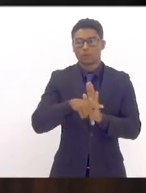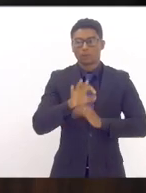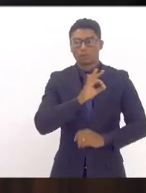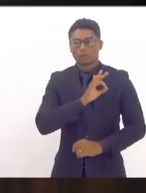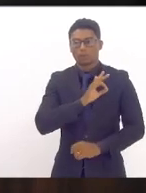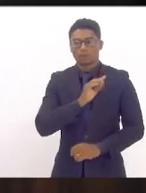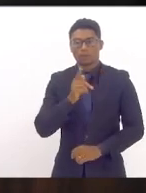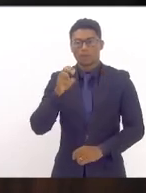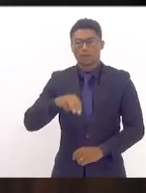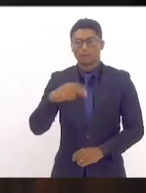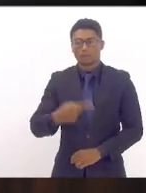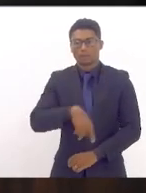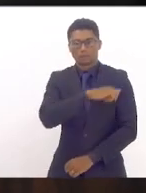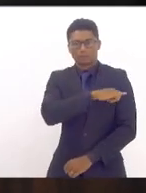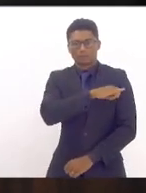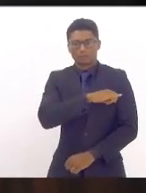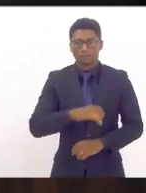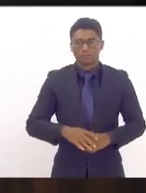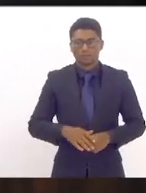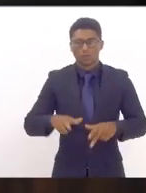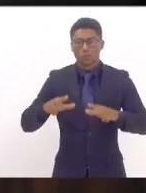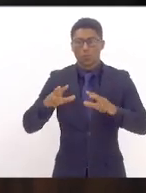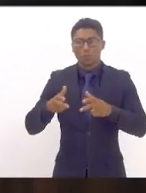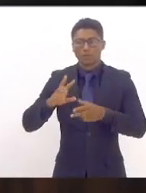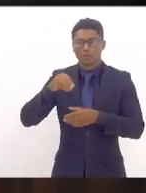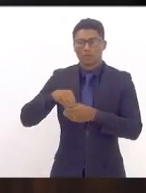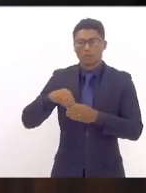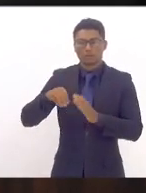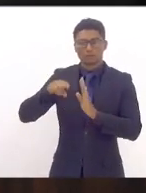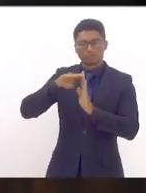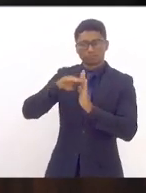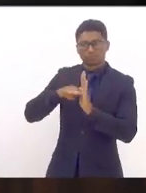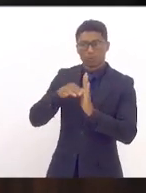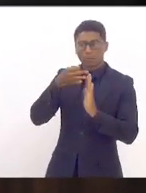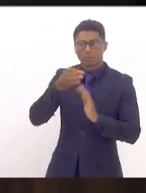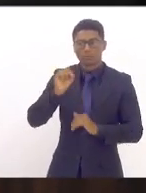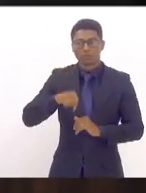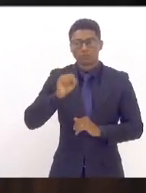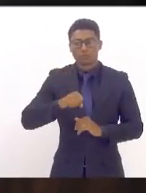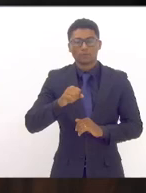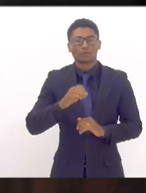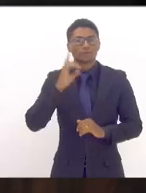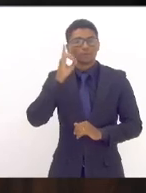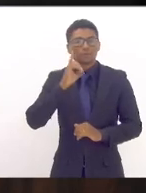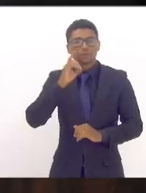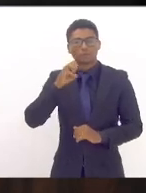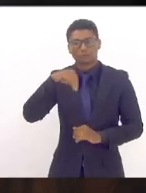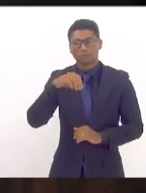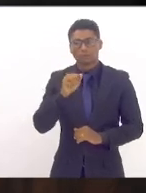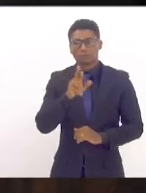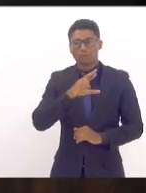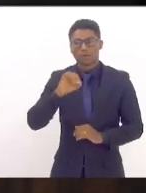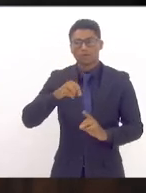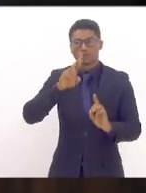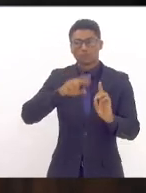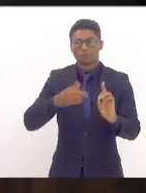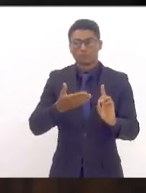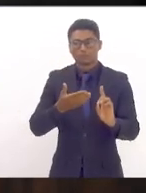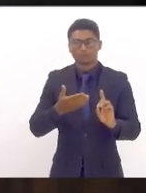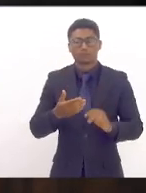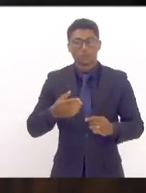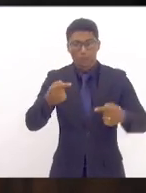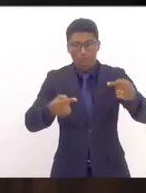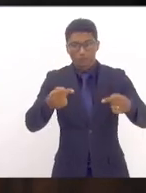do Estado do Rio de Janeiro parecida comissão de normas internas de proposições externas favorável Deputado Márcio canela em discussão